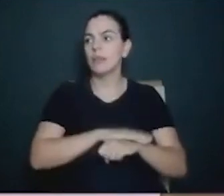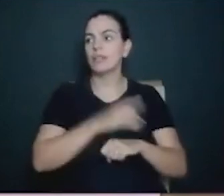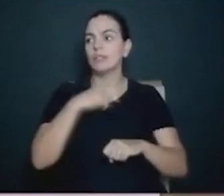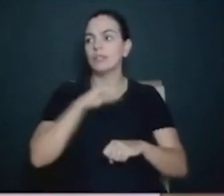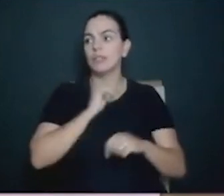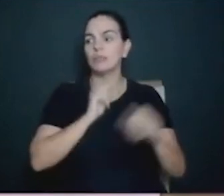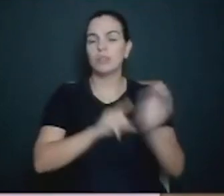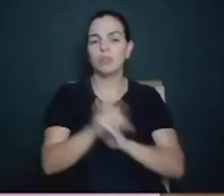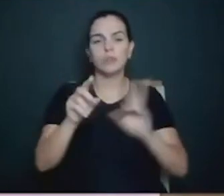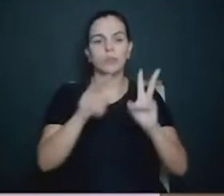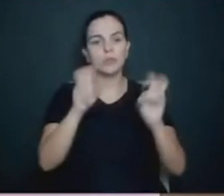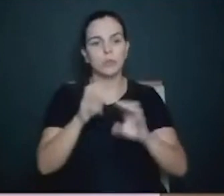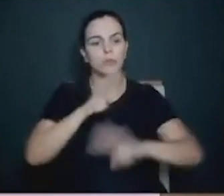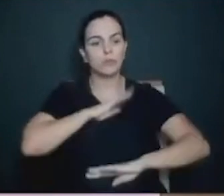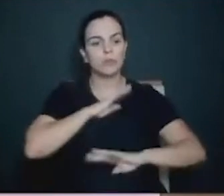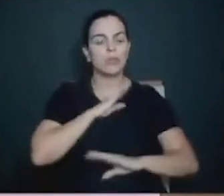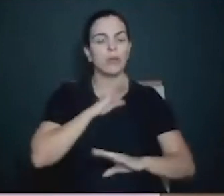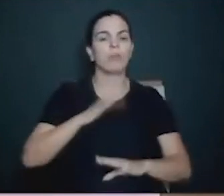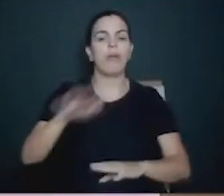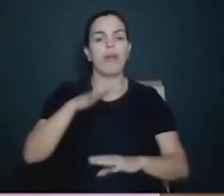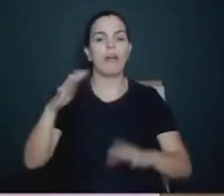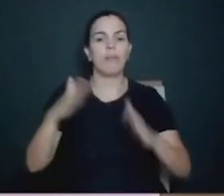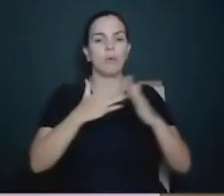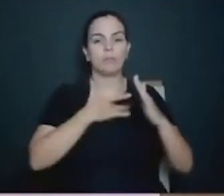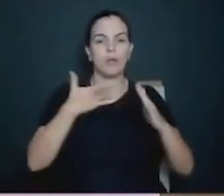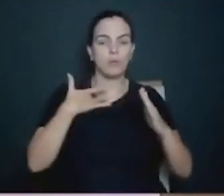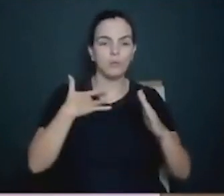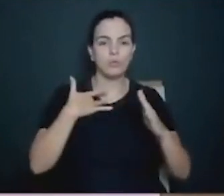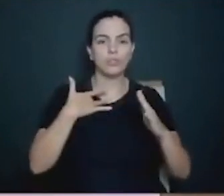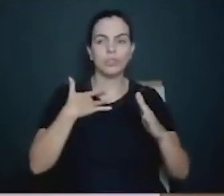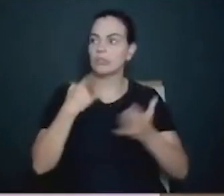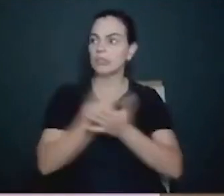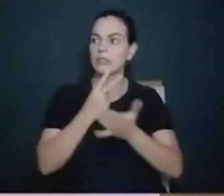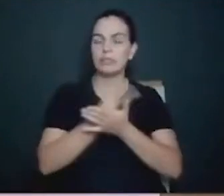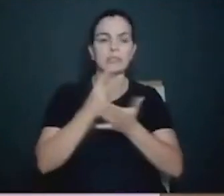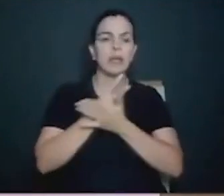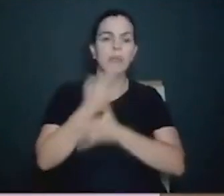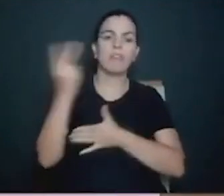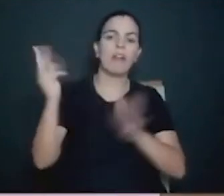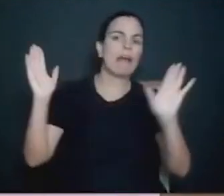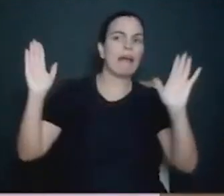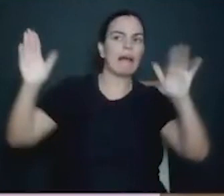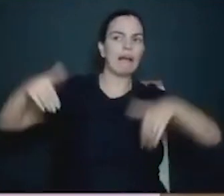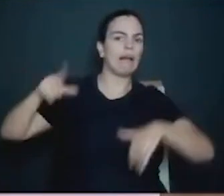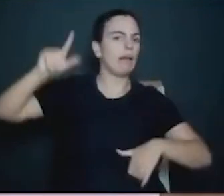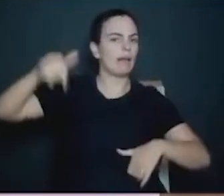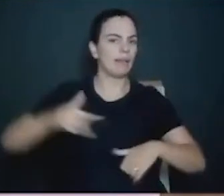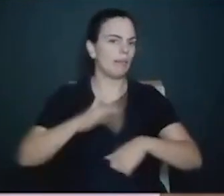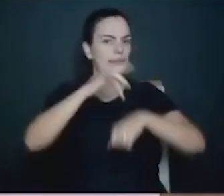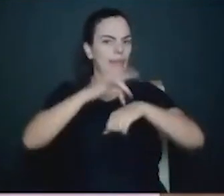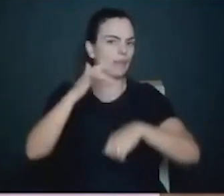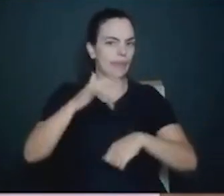situação dos postos de saúde, jogam-se o assunto para a dengue. Mas a impressão que eu tenho,